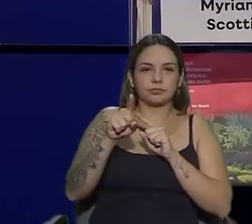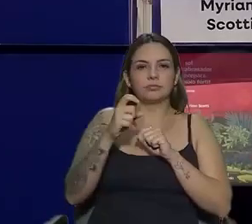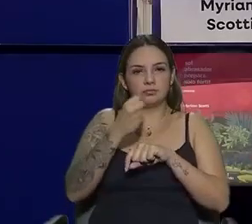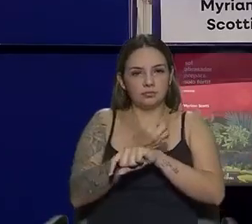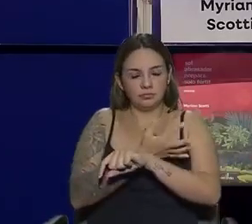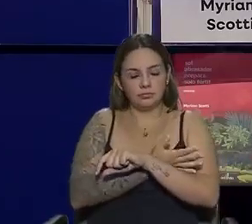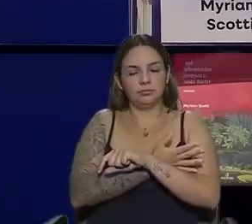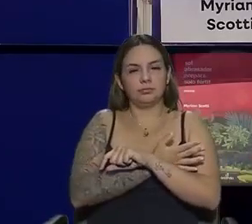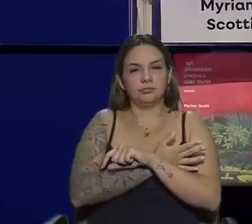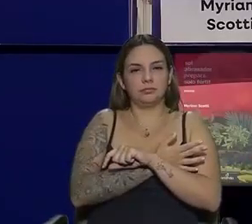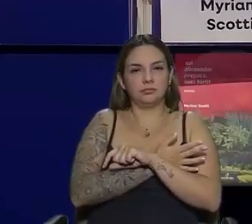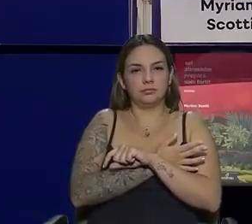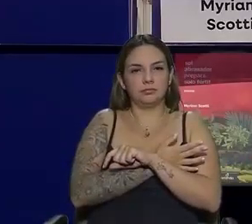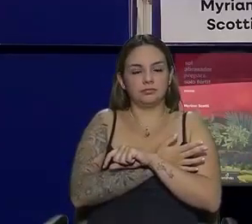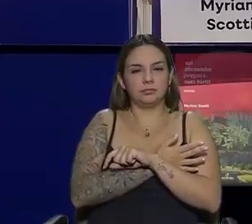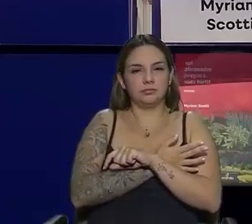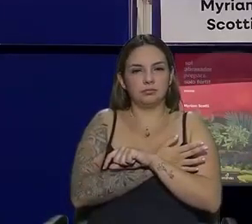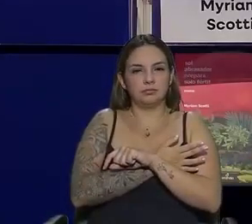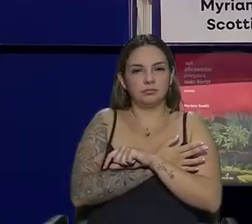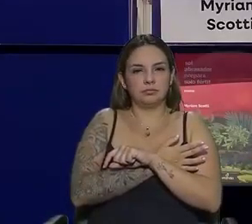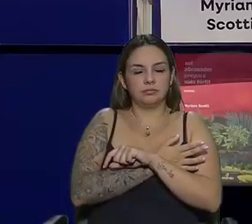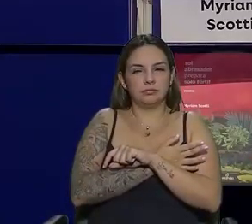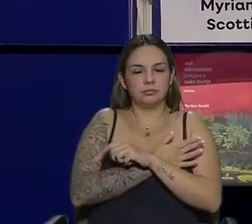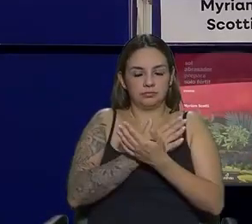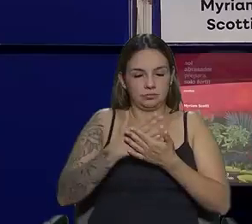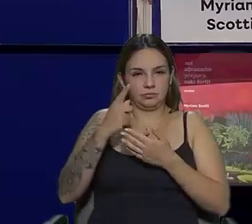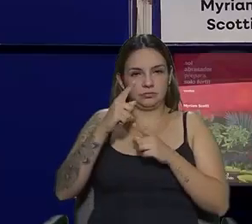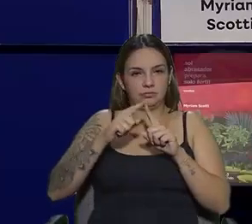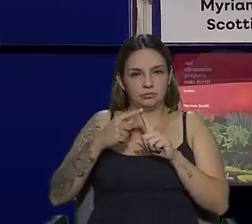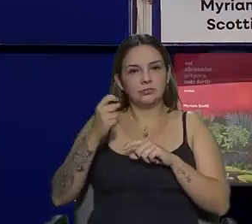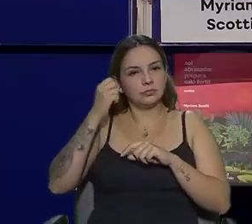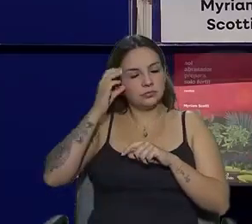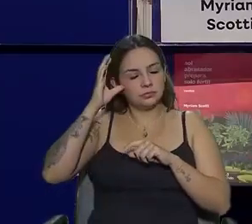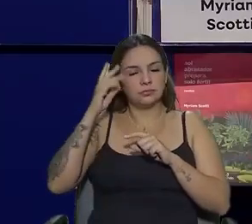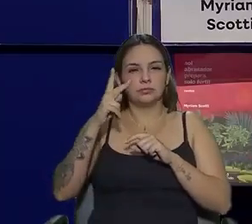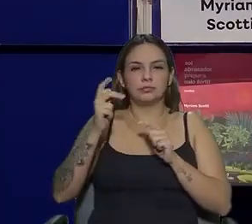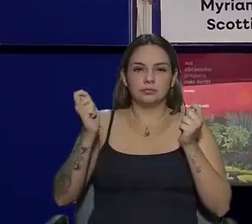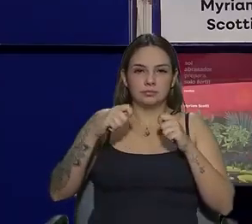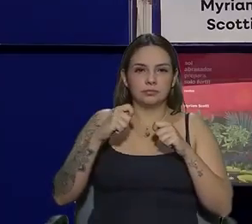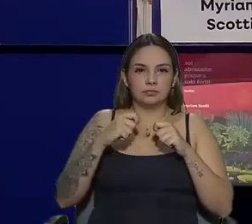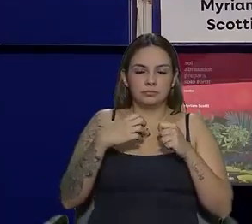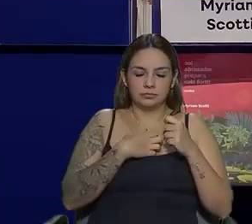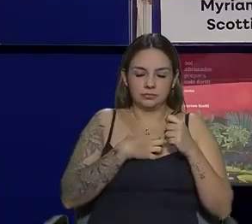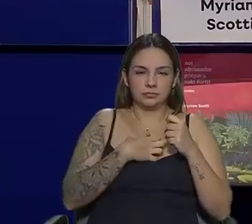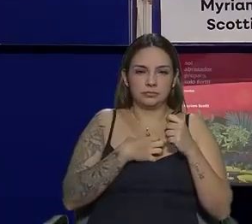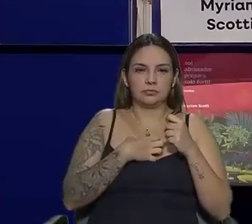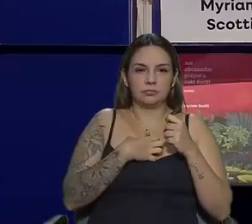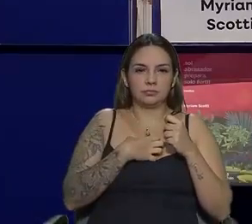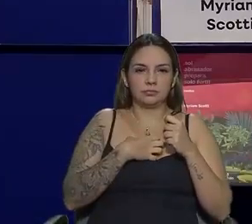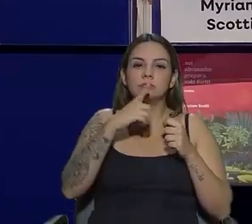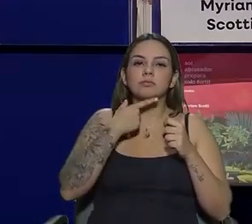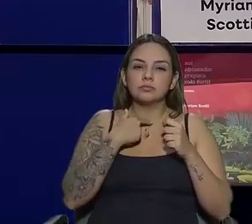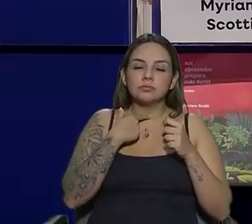aquela emoção, né? Ele vai atualizar essa emoção, ele vai ressignificá-la a partir do seu lastro de conhecimento, a sua capacidade sensitiva,